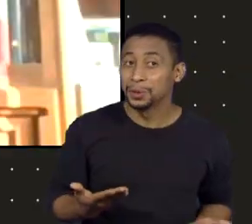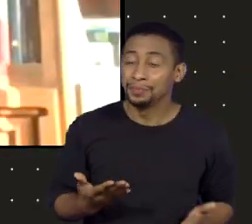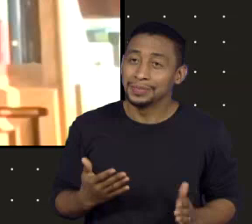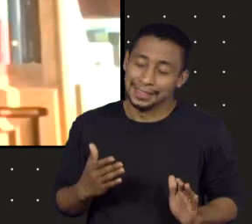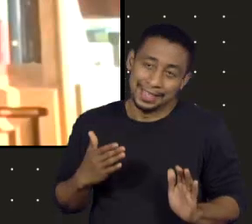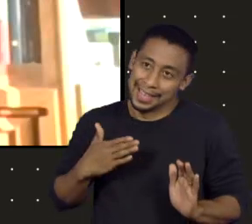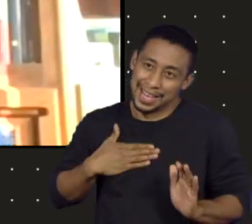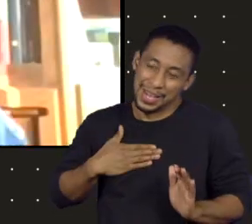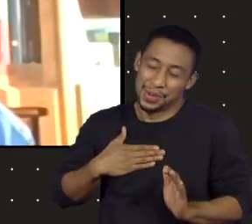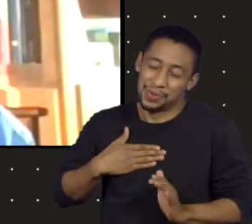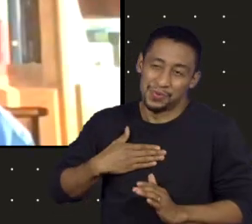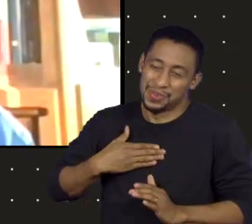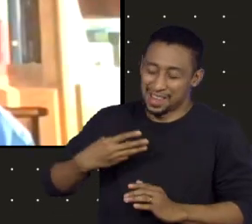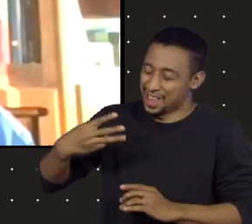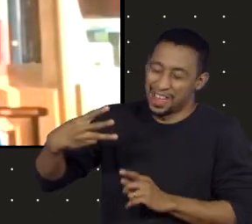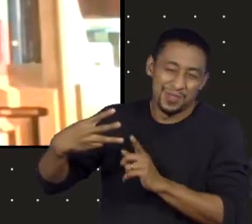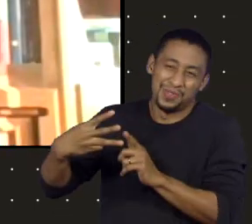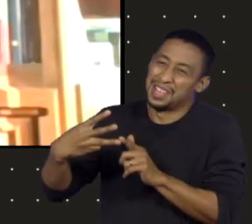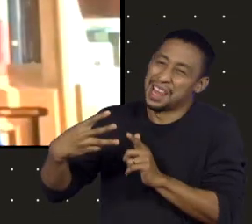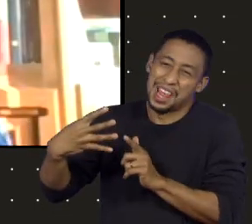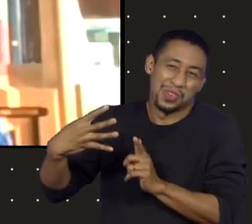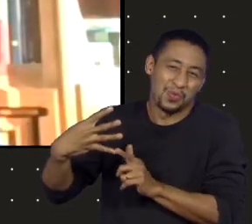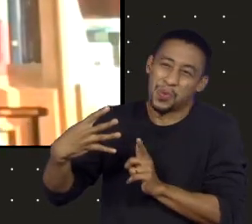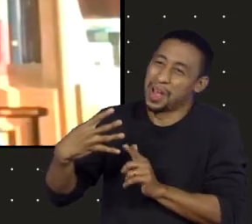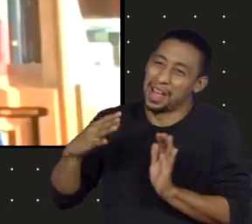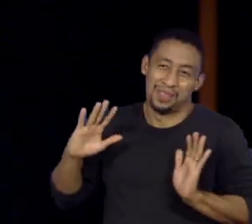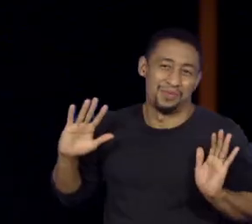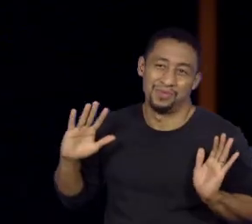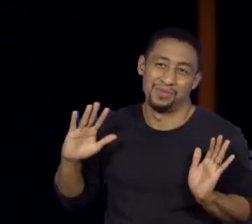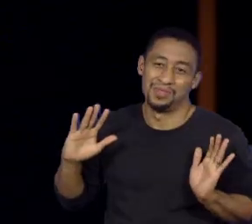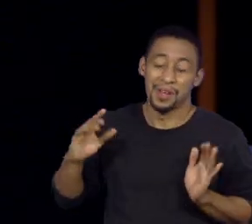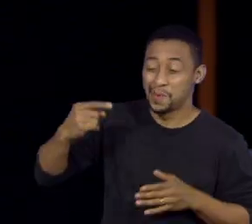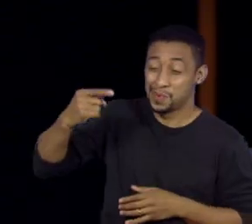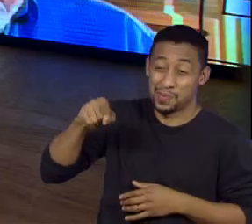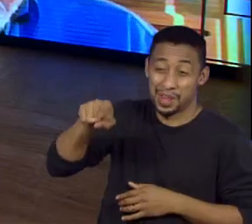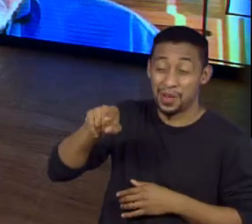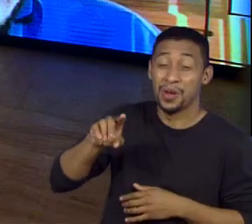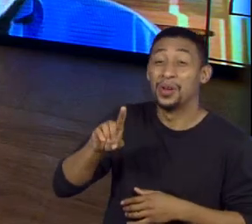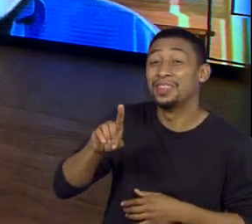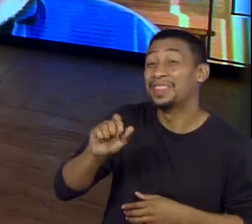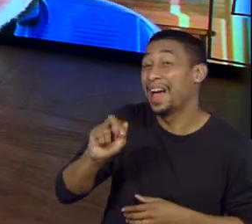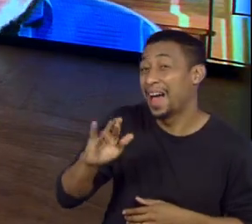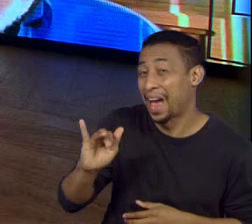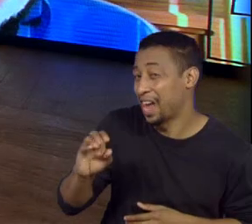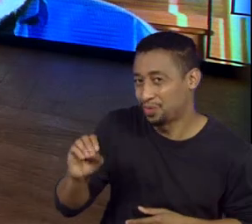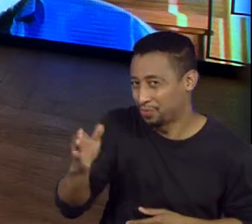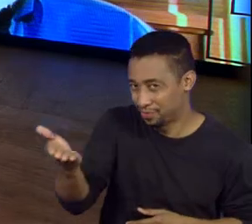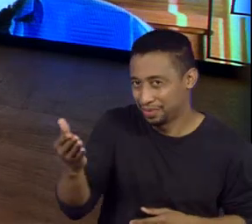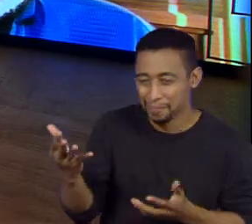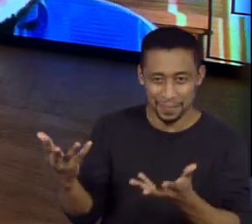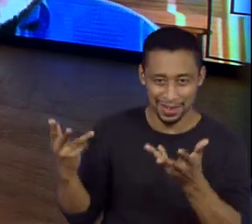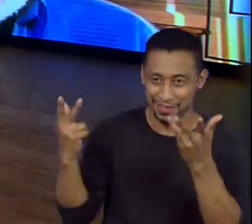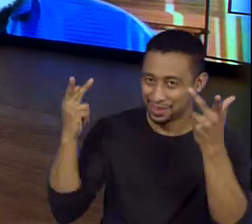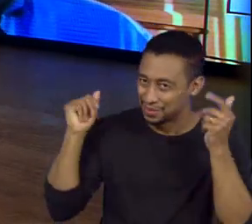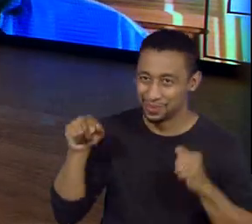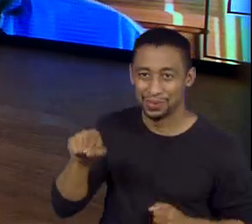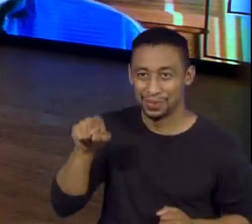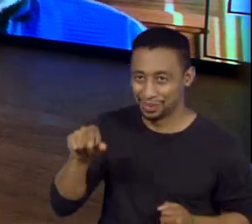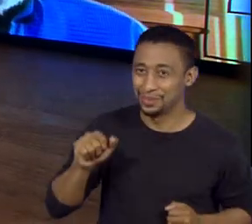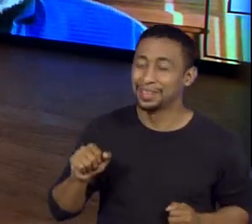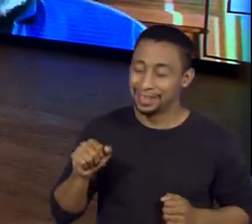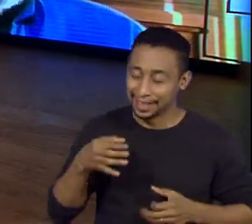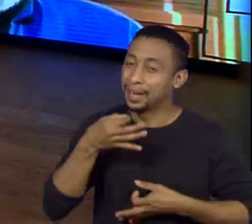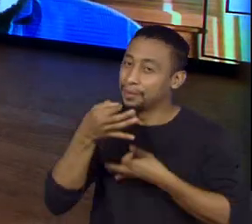Não, eu sou o 3, 4. O Tarek é maravilhoso. O nosso